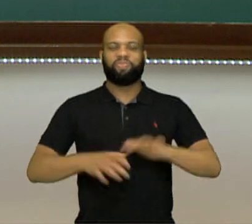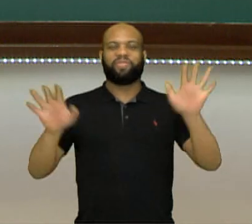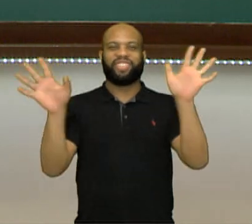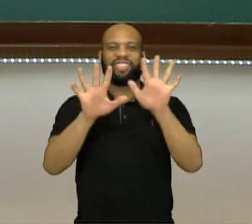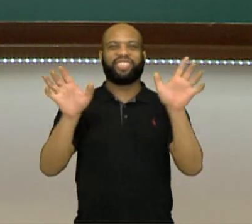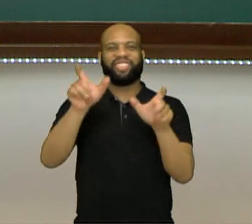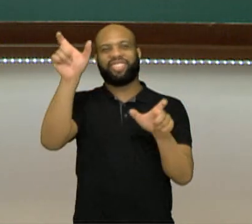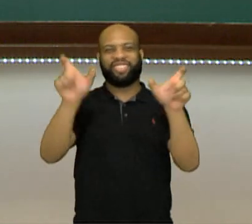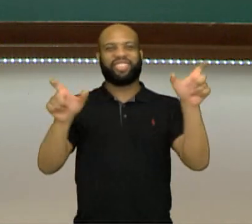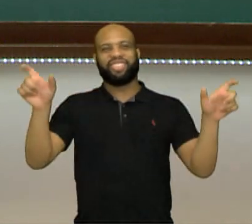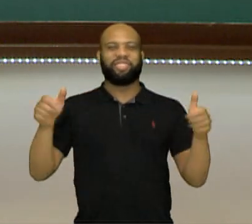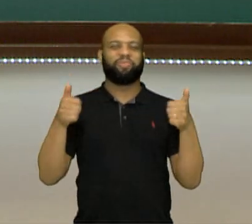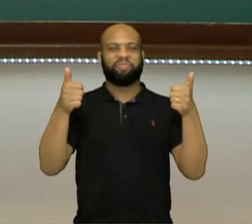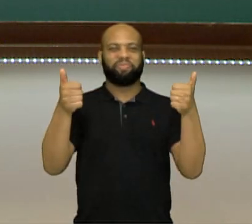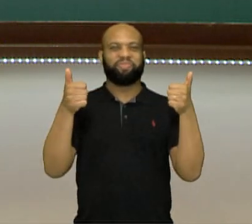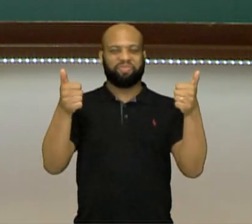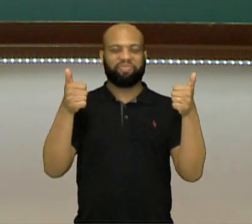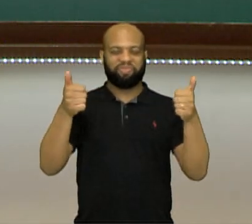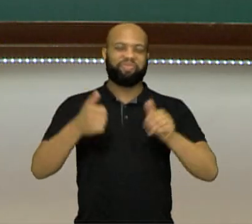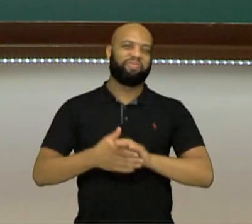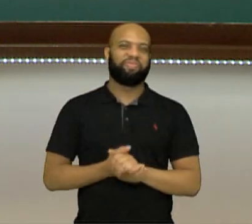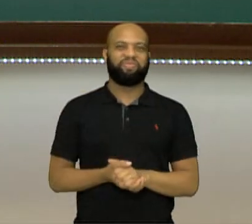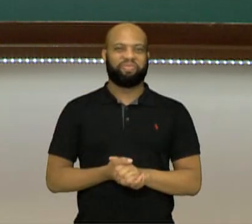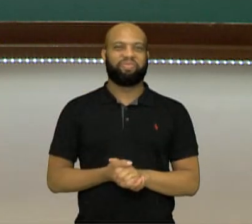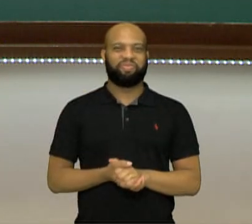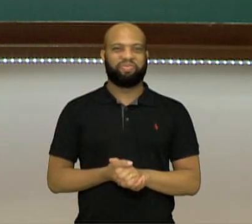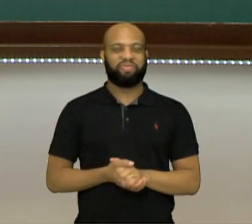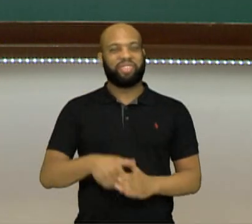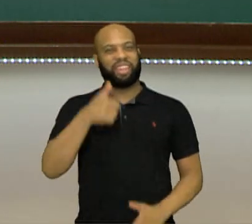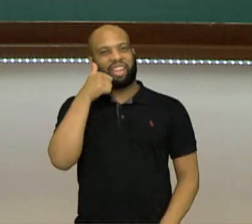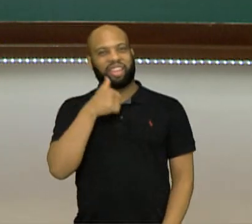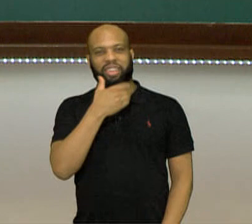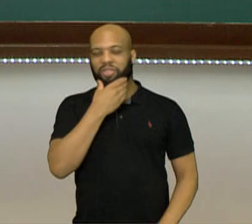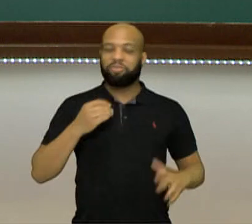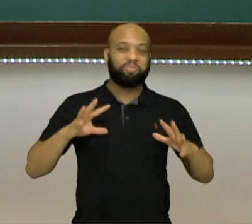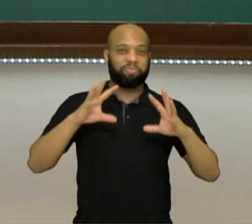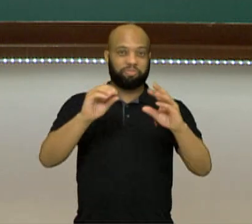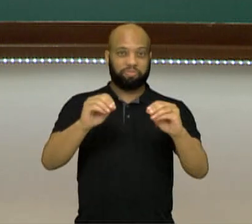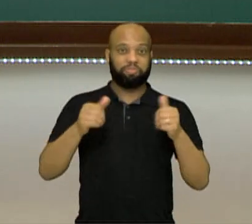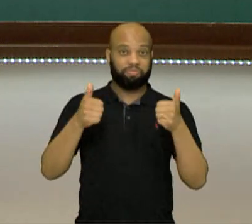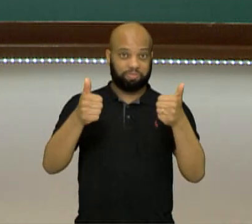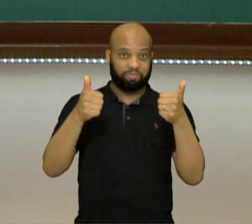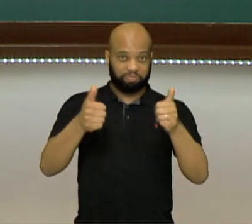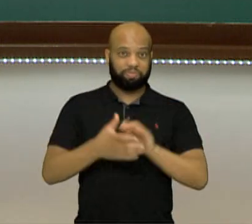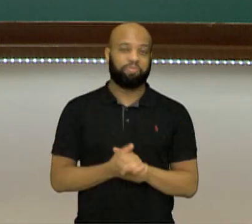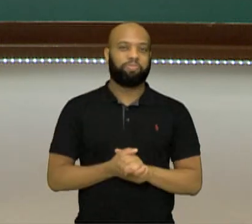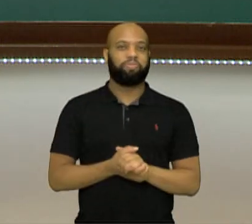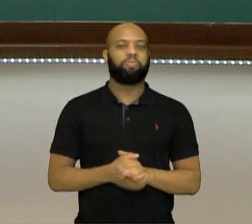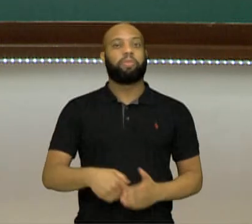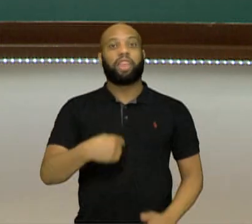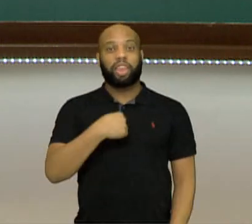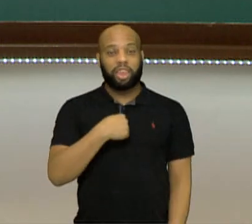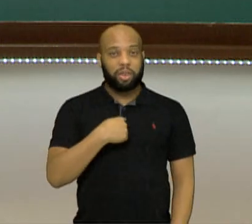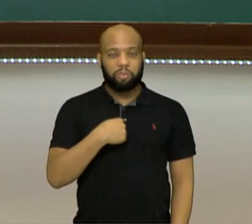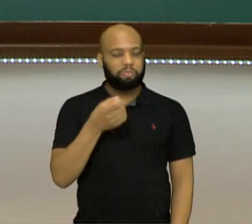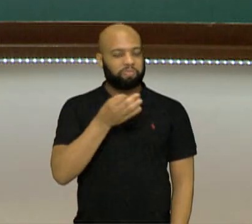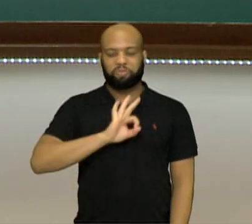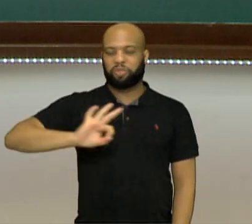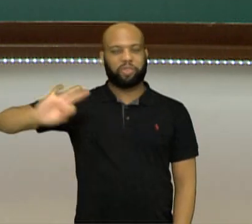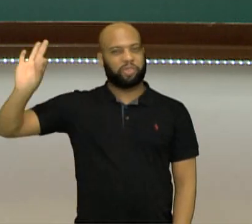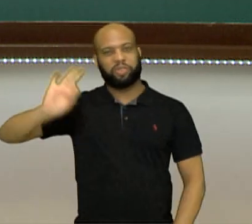Salve, salve, salve, meu querido! Salve, minha querida! Tudo bem com vocês? Eu estou